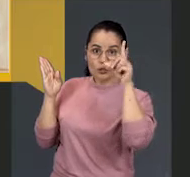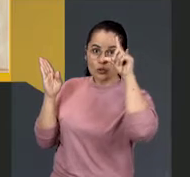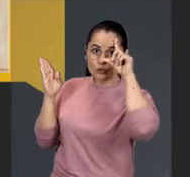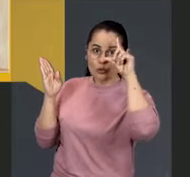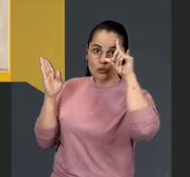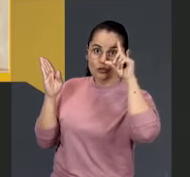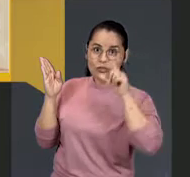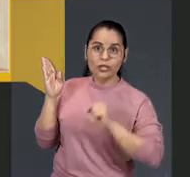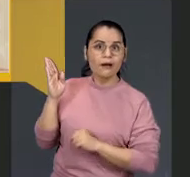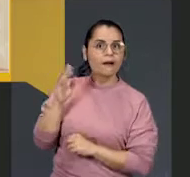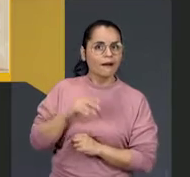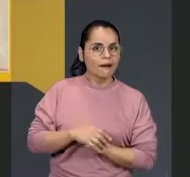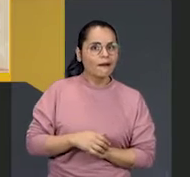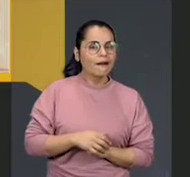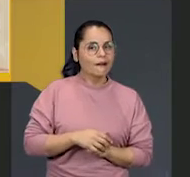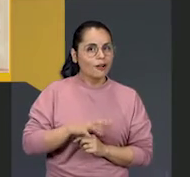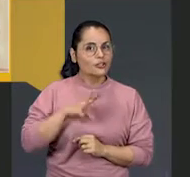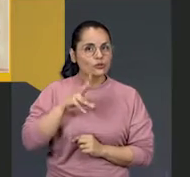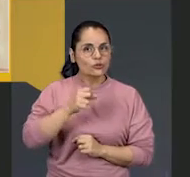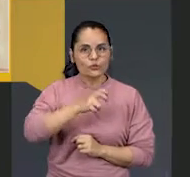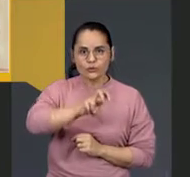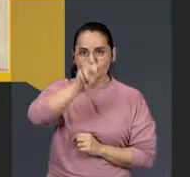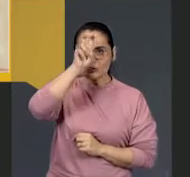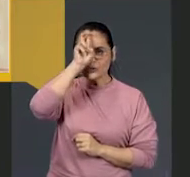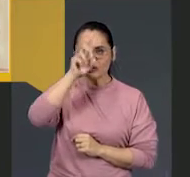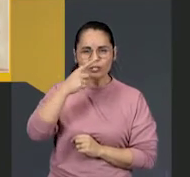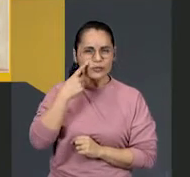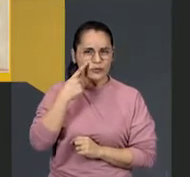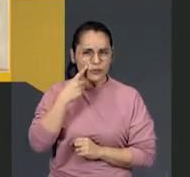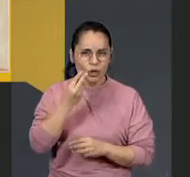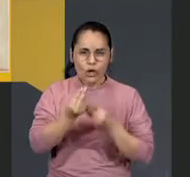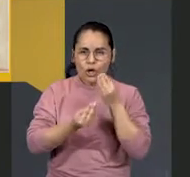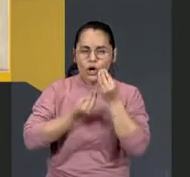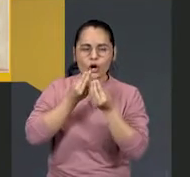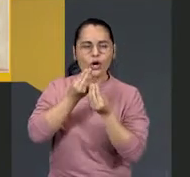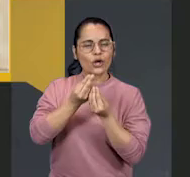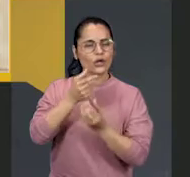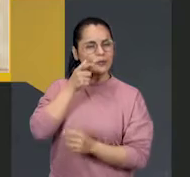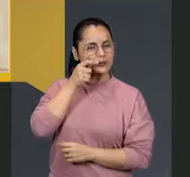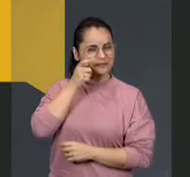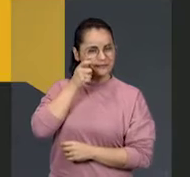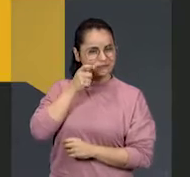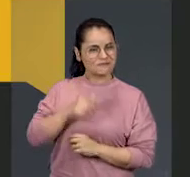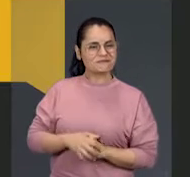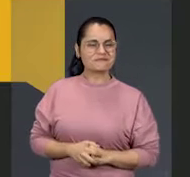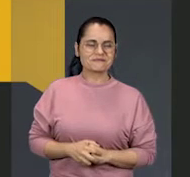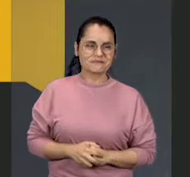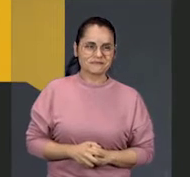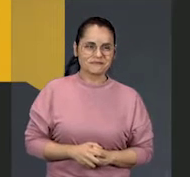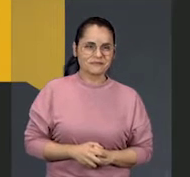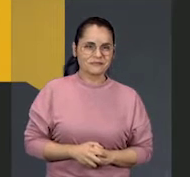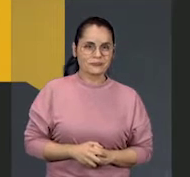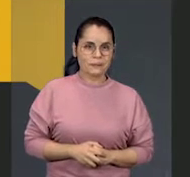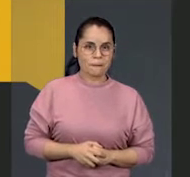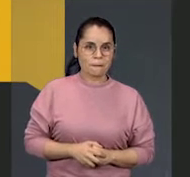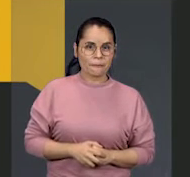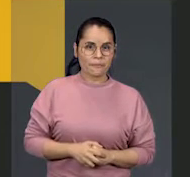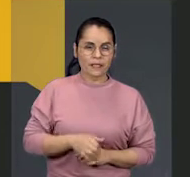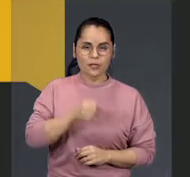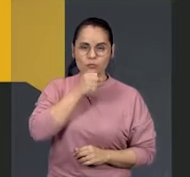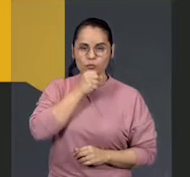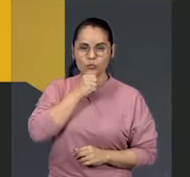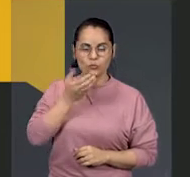cotidiano dos egípcios. Como é interessante. A antiga